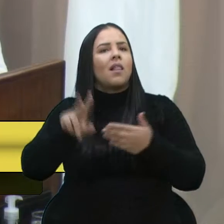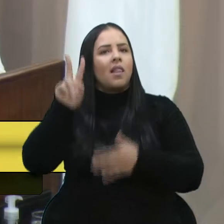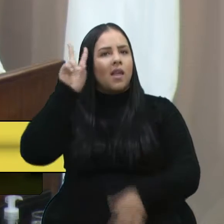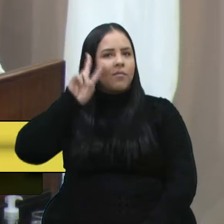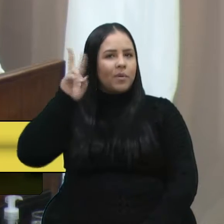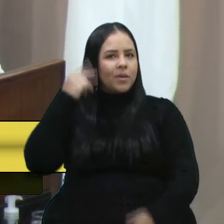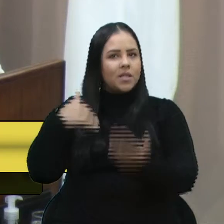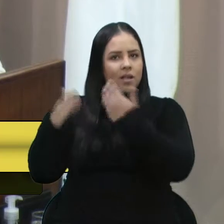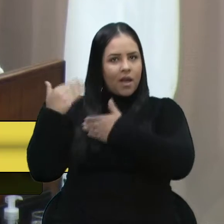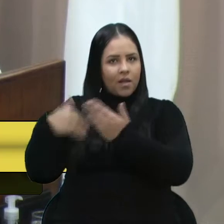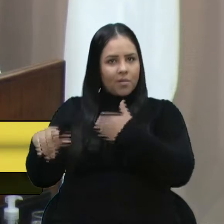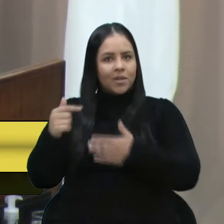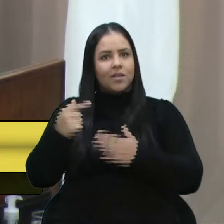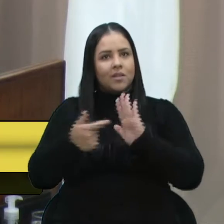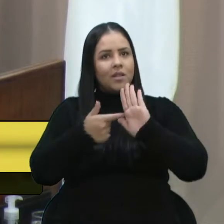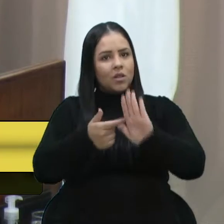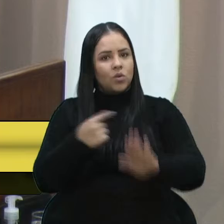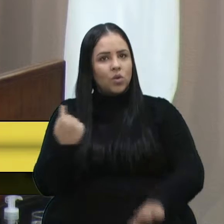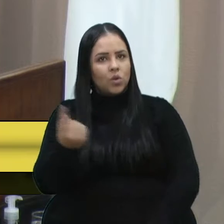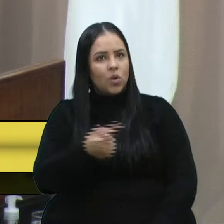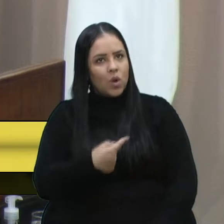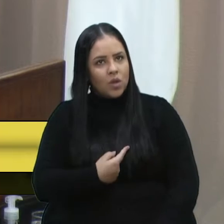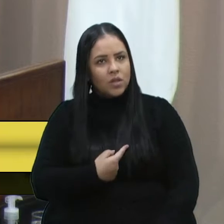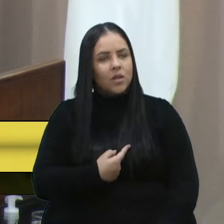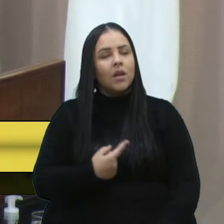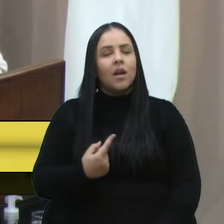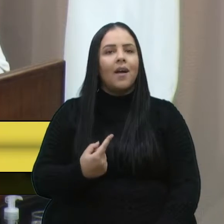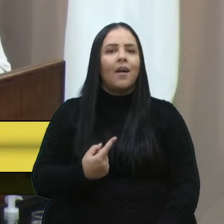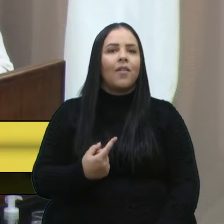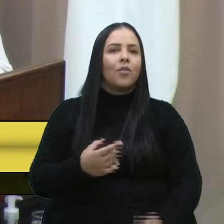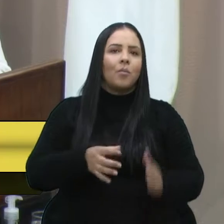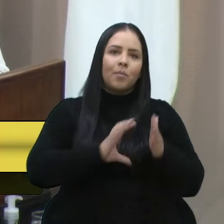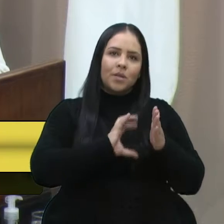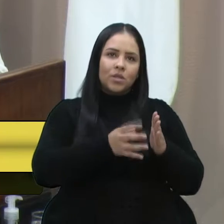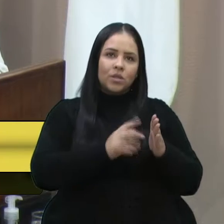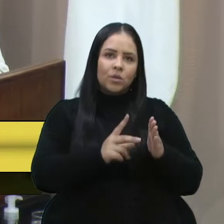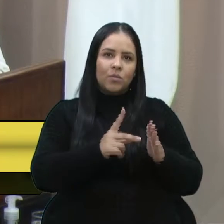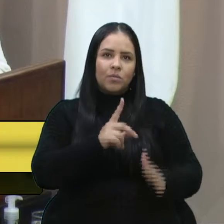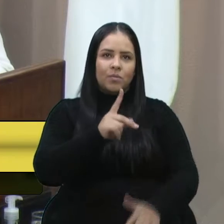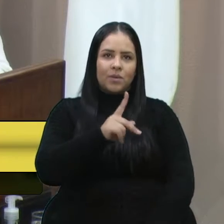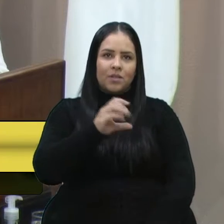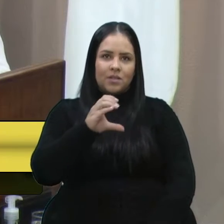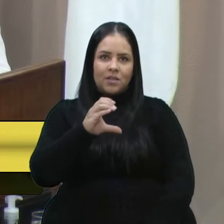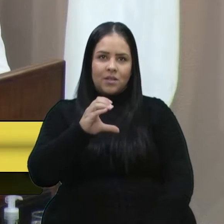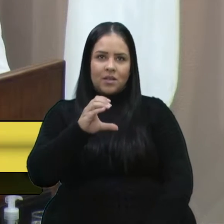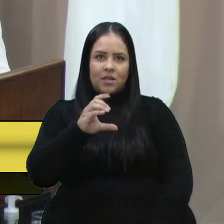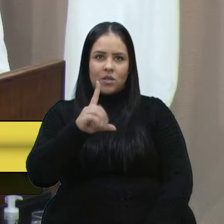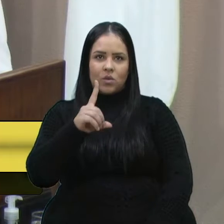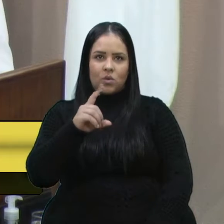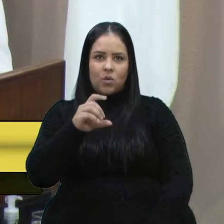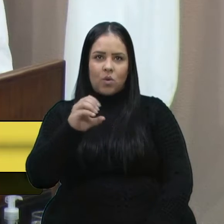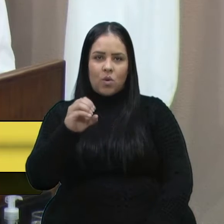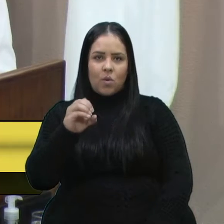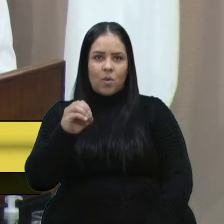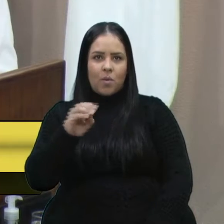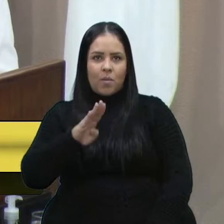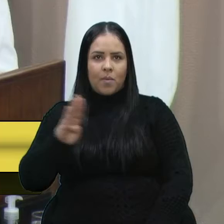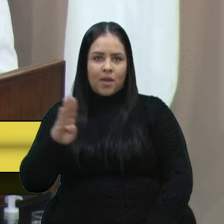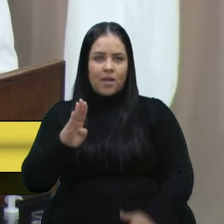bancada do PT, acredito PCdoB junto, um pedido para que isso